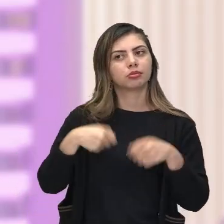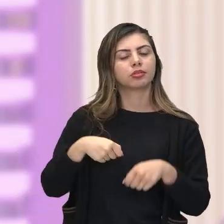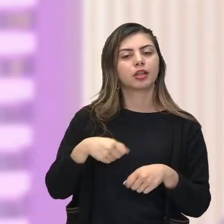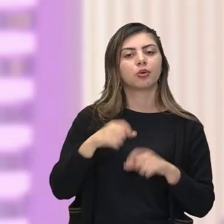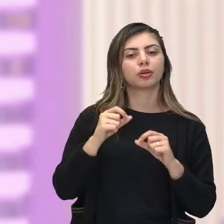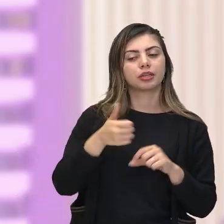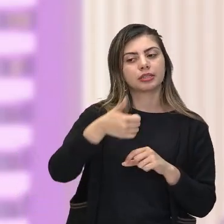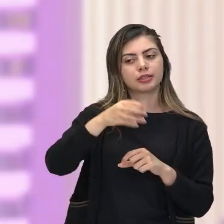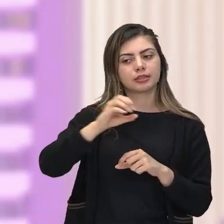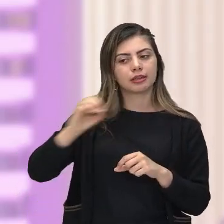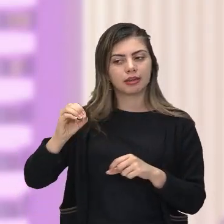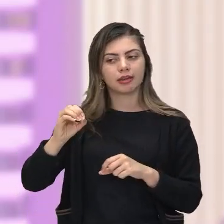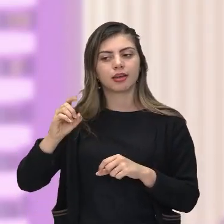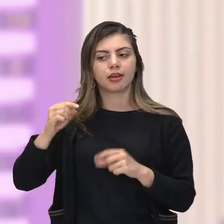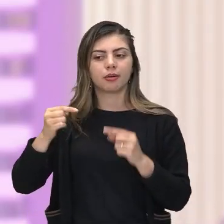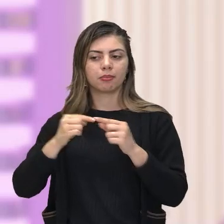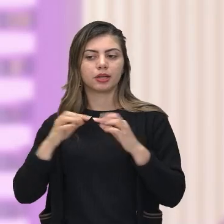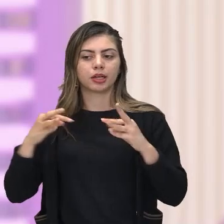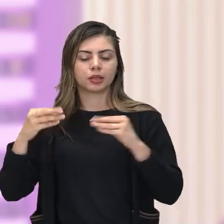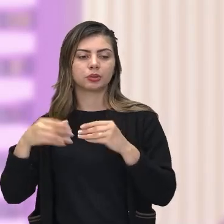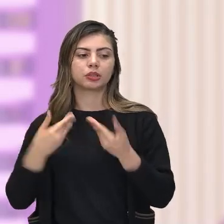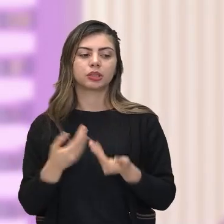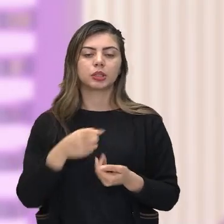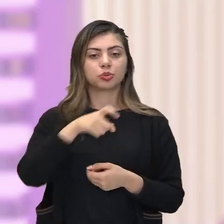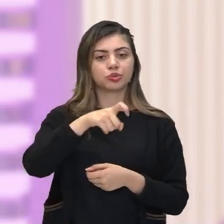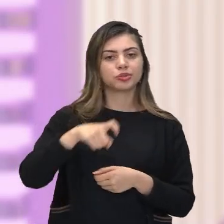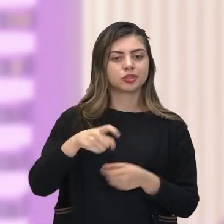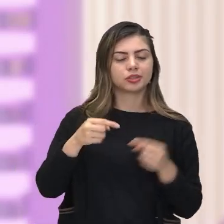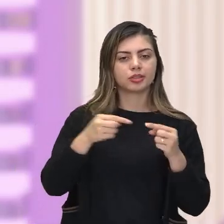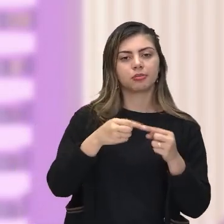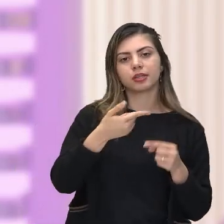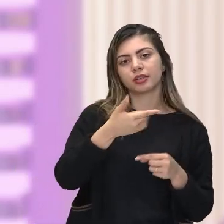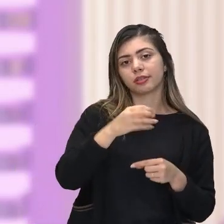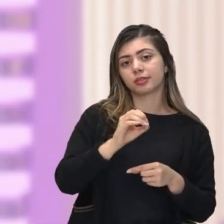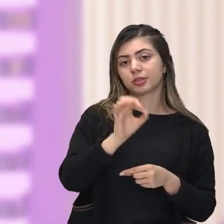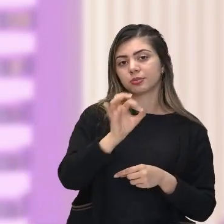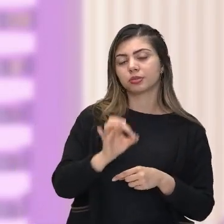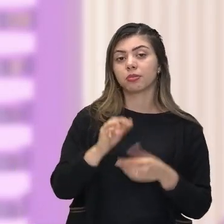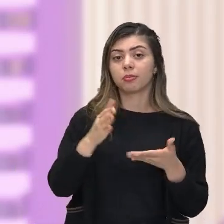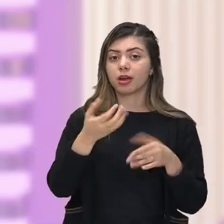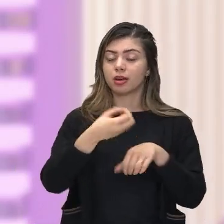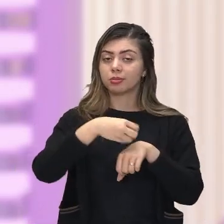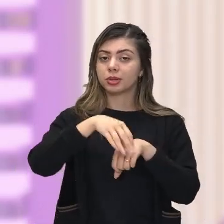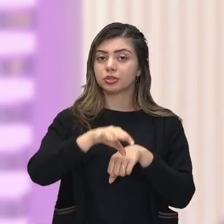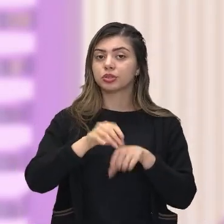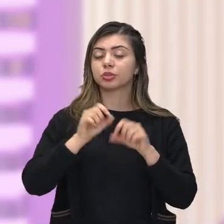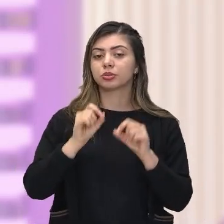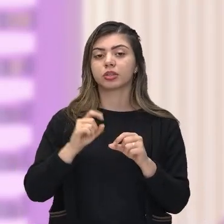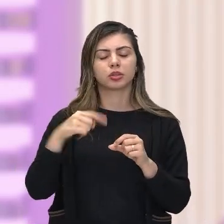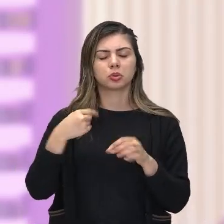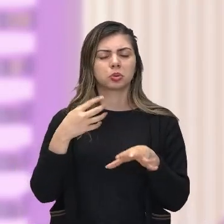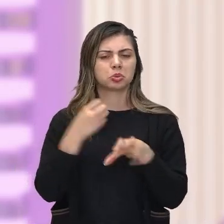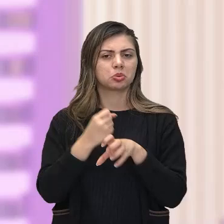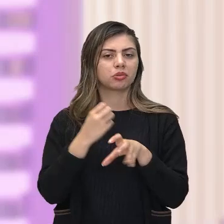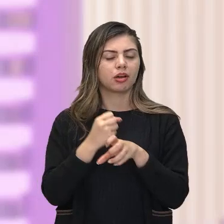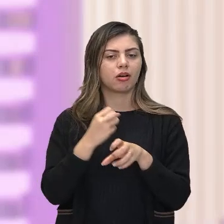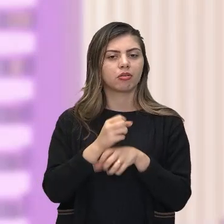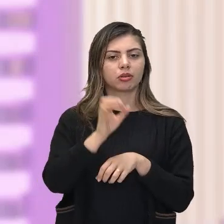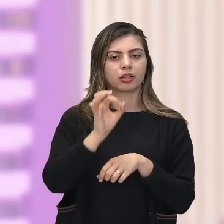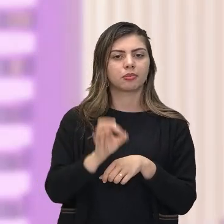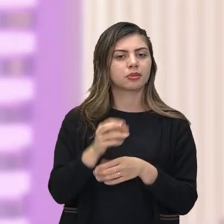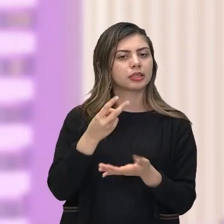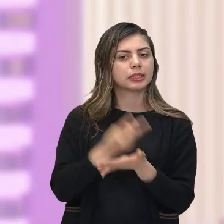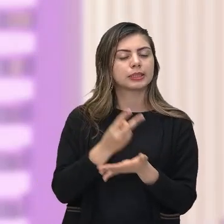que é 100%, e aí X vai me representar 20%. Uma dica que eu dou para vocês é que todo cálculo de porcentagem ele sempre vai